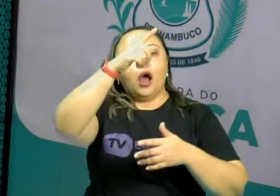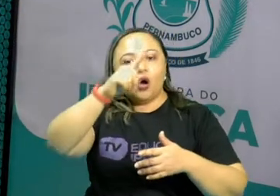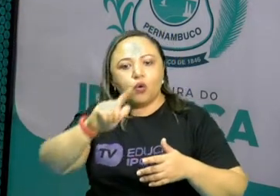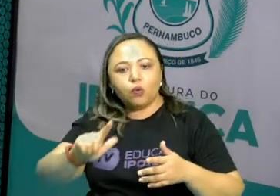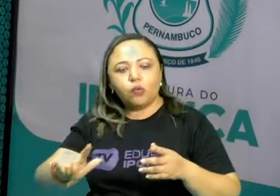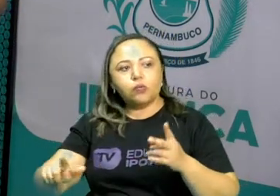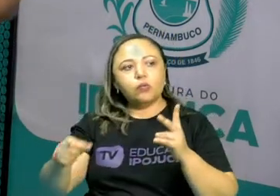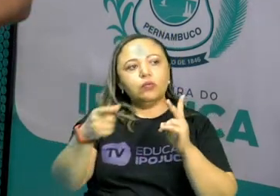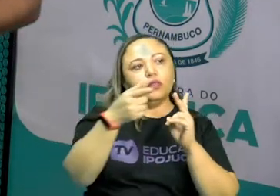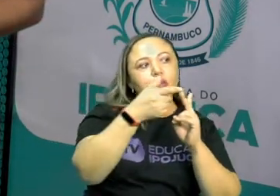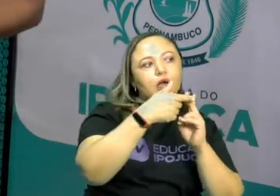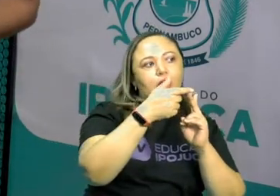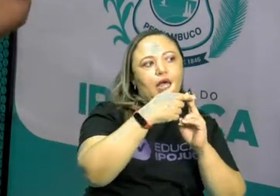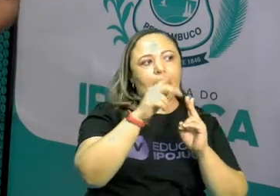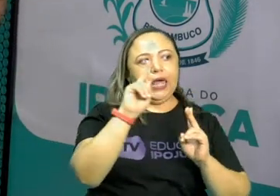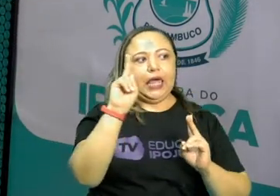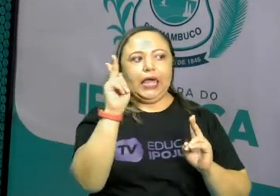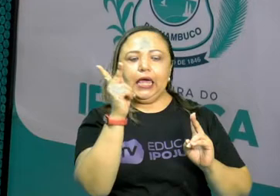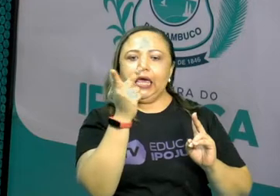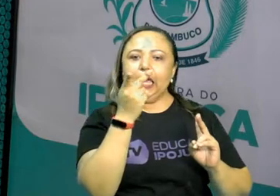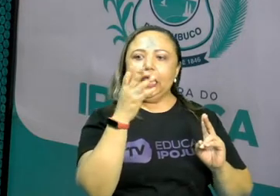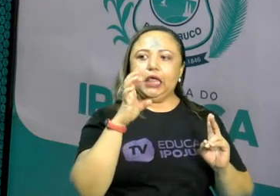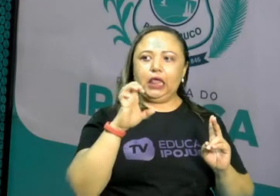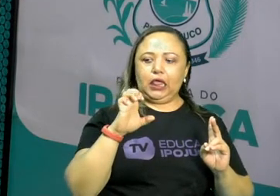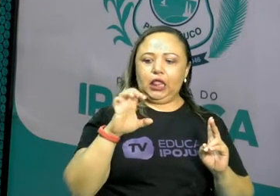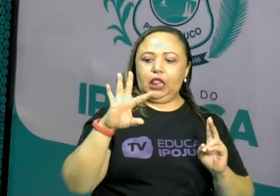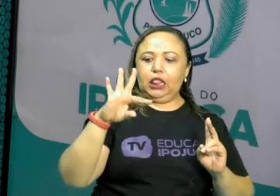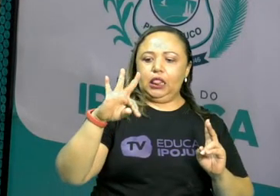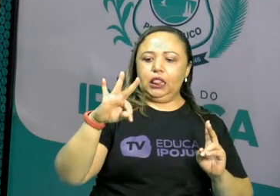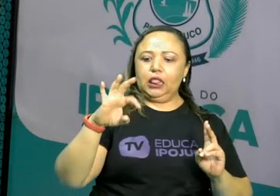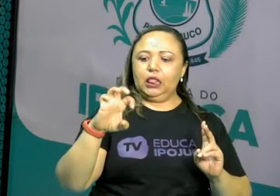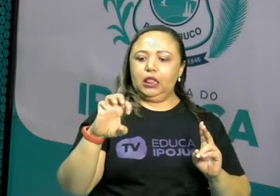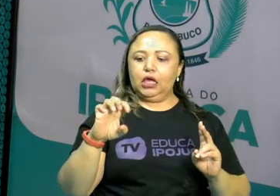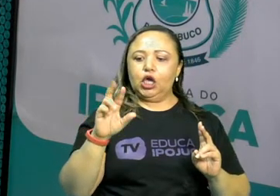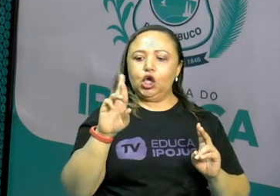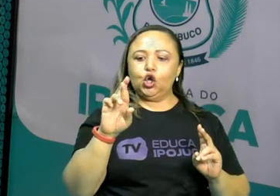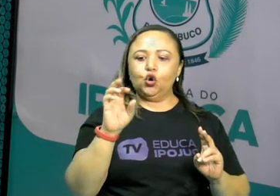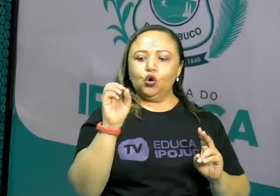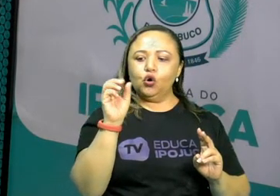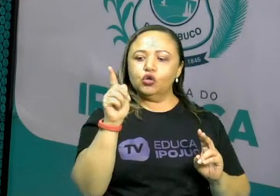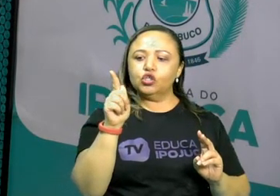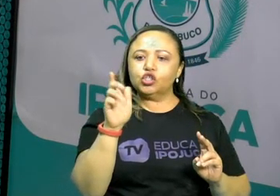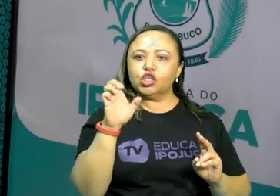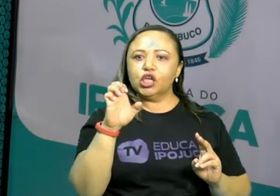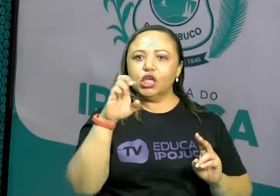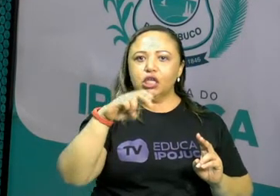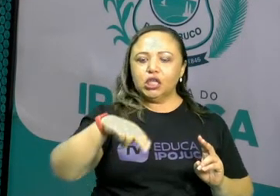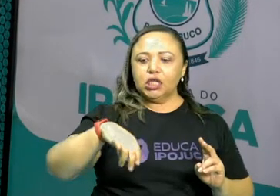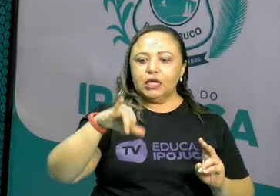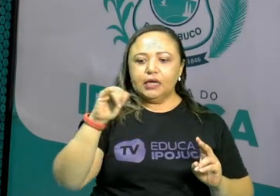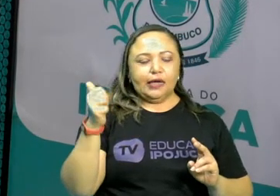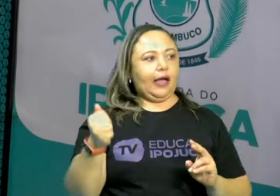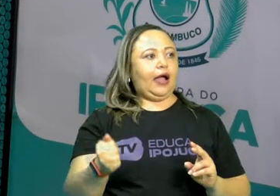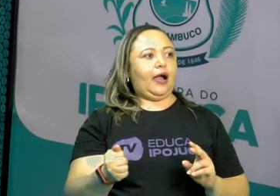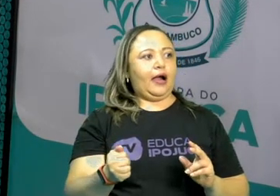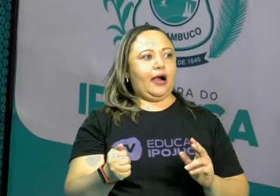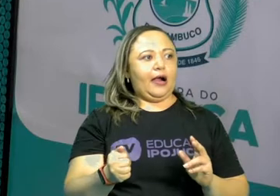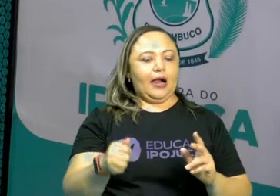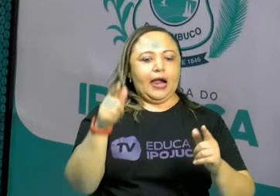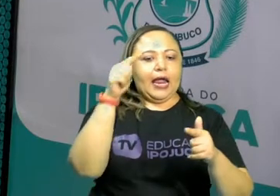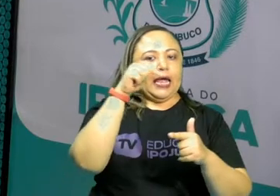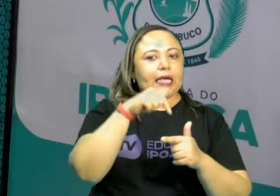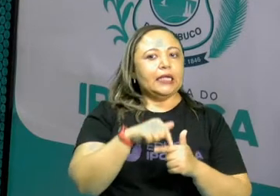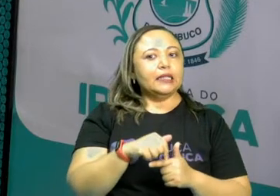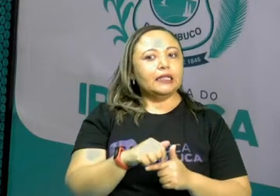heterogênea. E qual é a diferença da outra? Neste caso, eu consigo ver, eu consigo